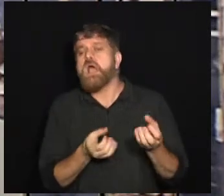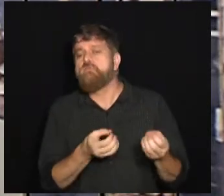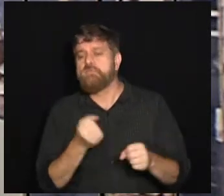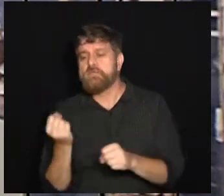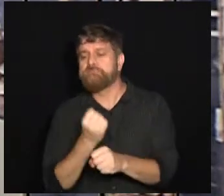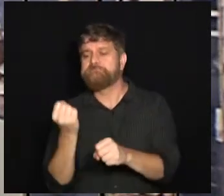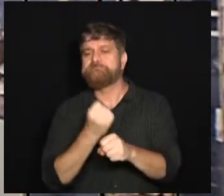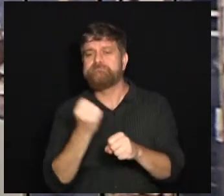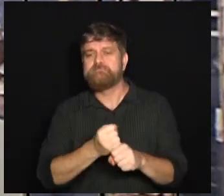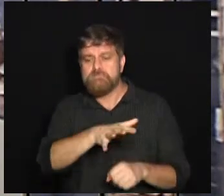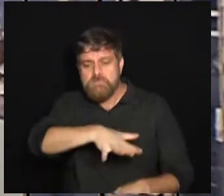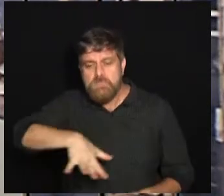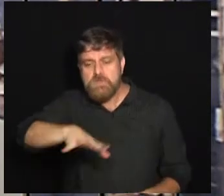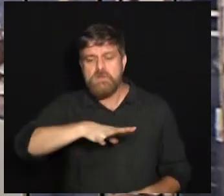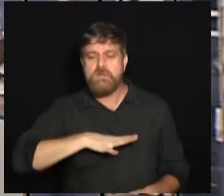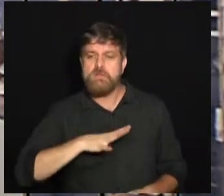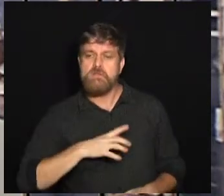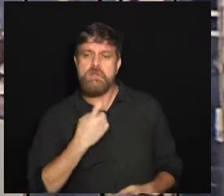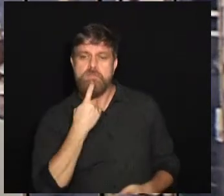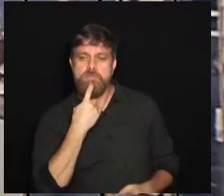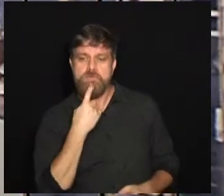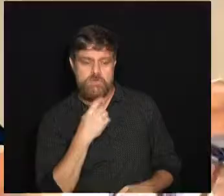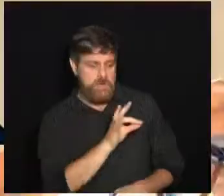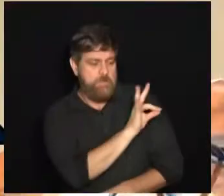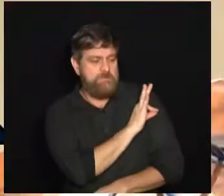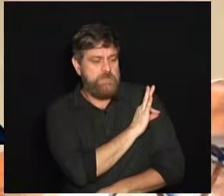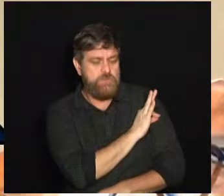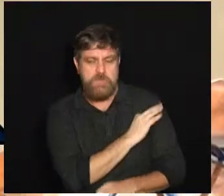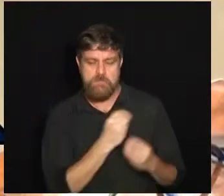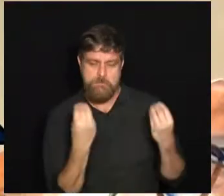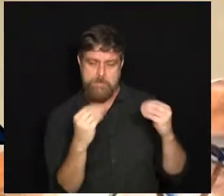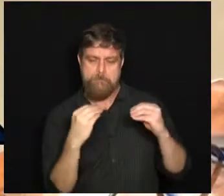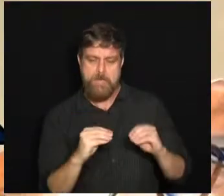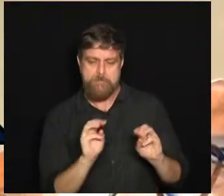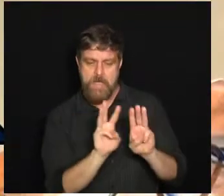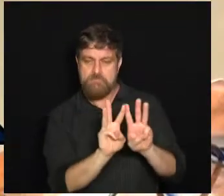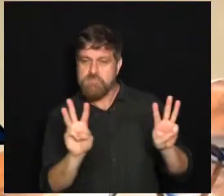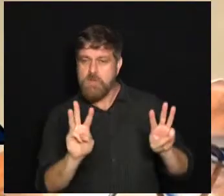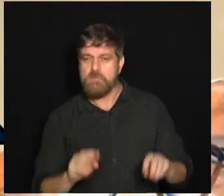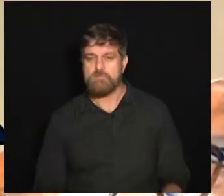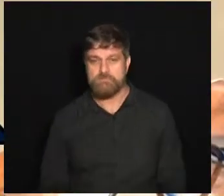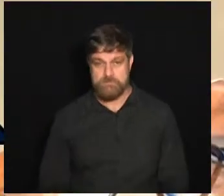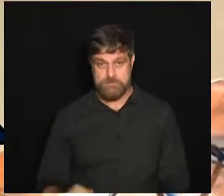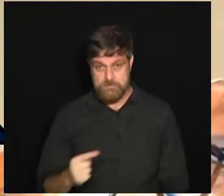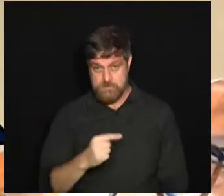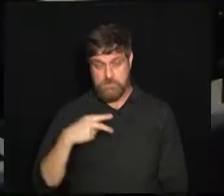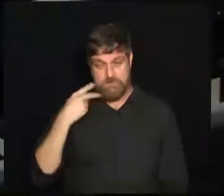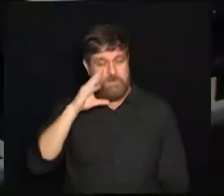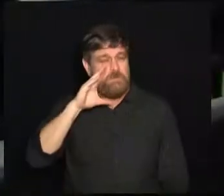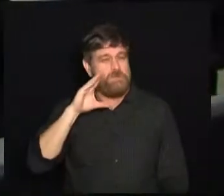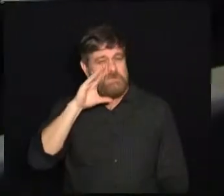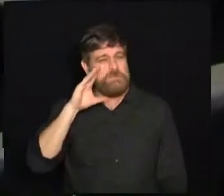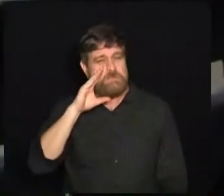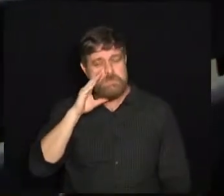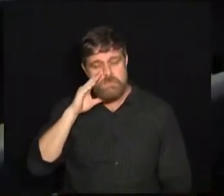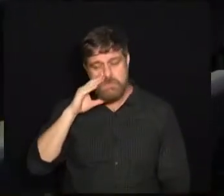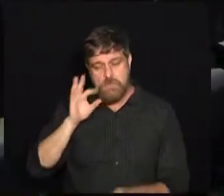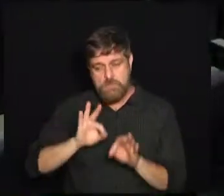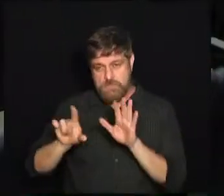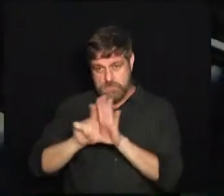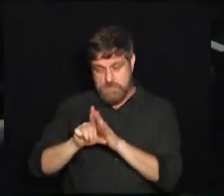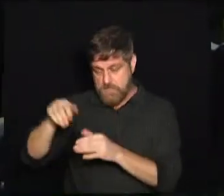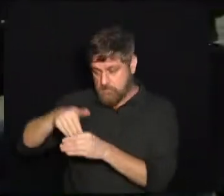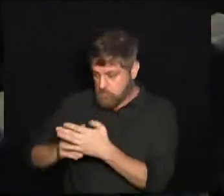obras públicas no site da Prefeitura. O projeto de lei de autoria do vereador Luiz Cirilo foi aprovado em